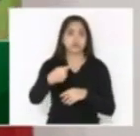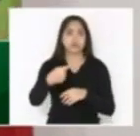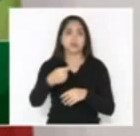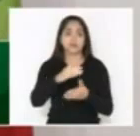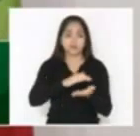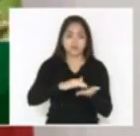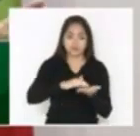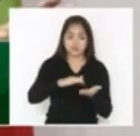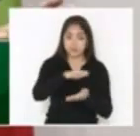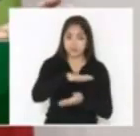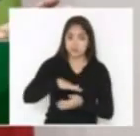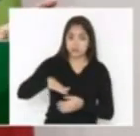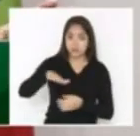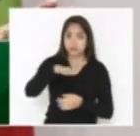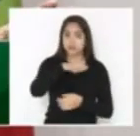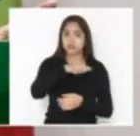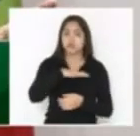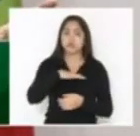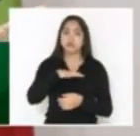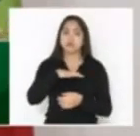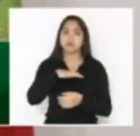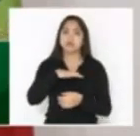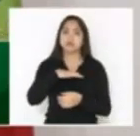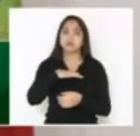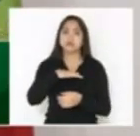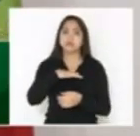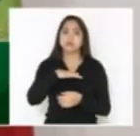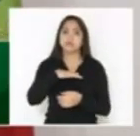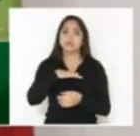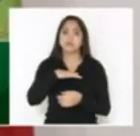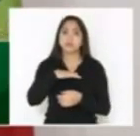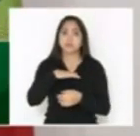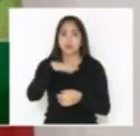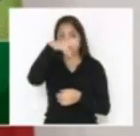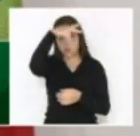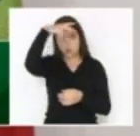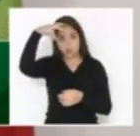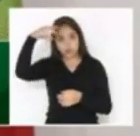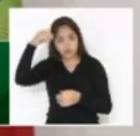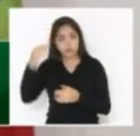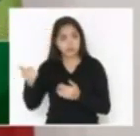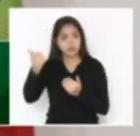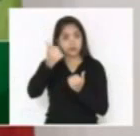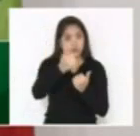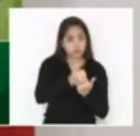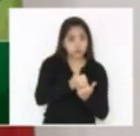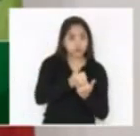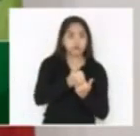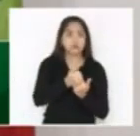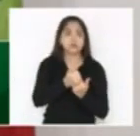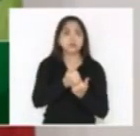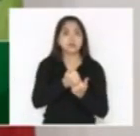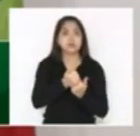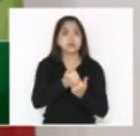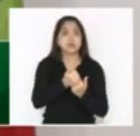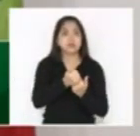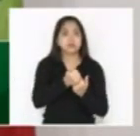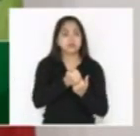em Joinville, veio os outros prefeitos e ela ficou